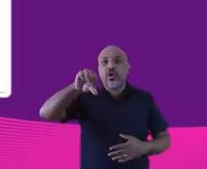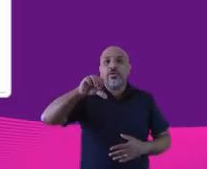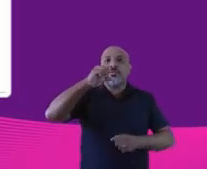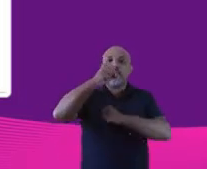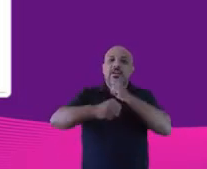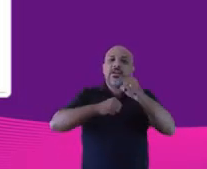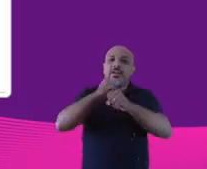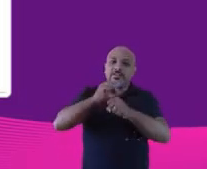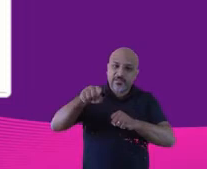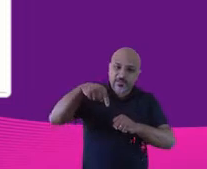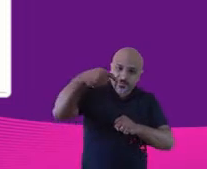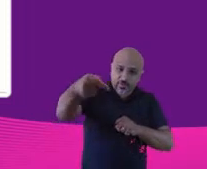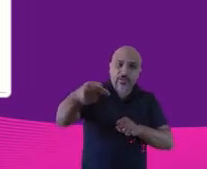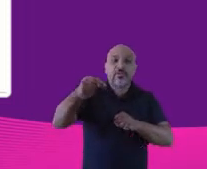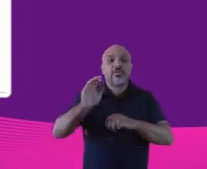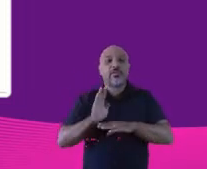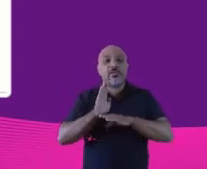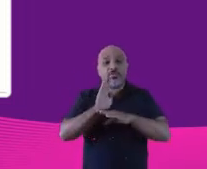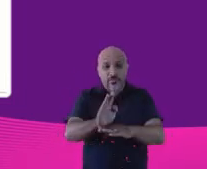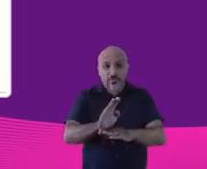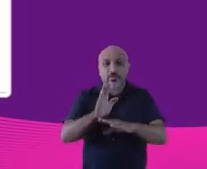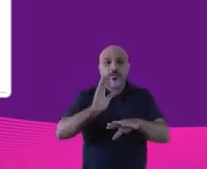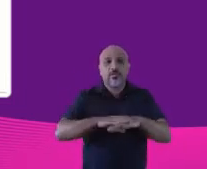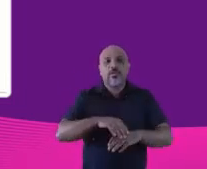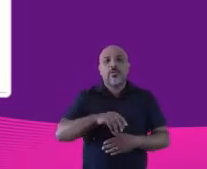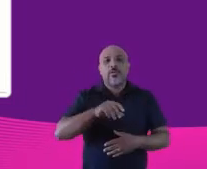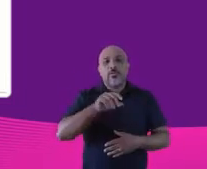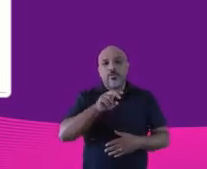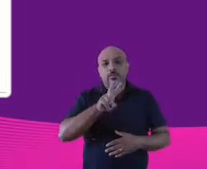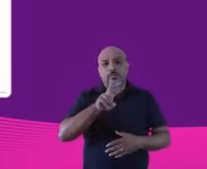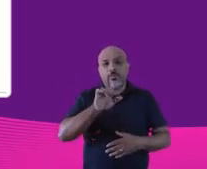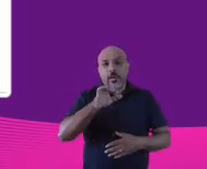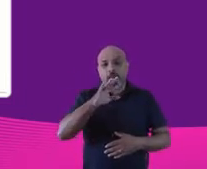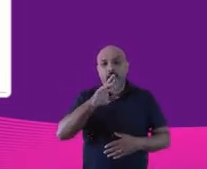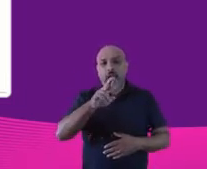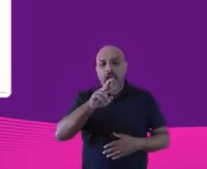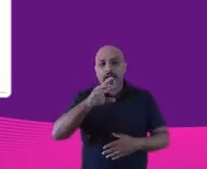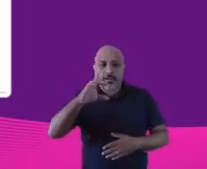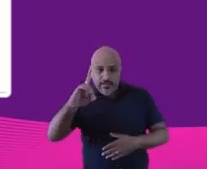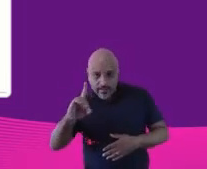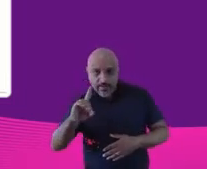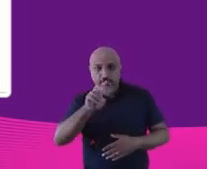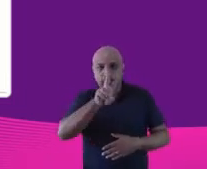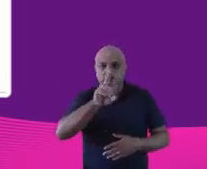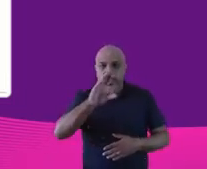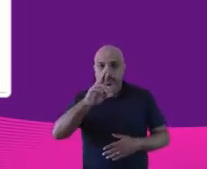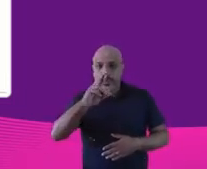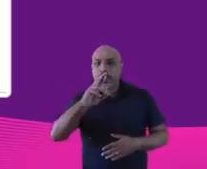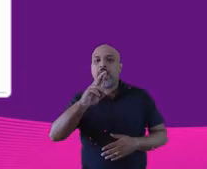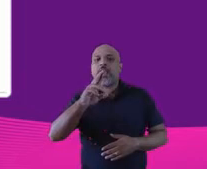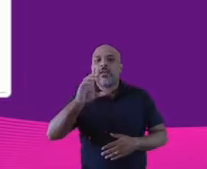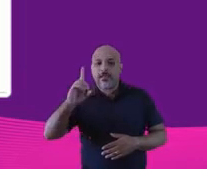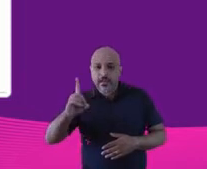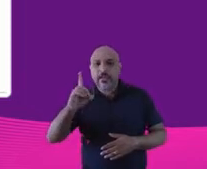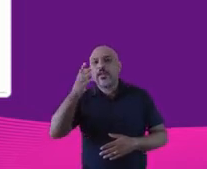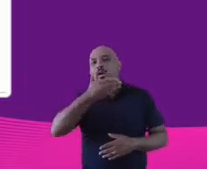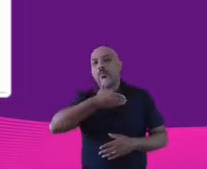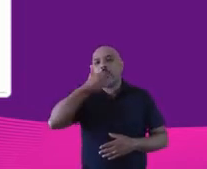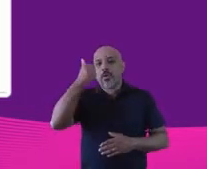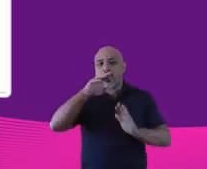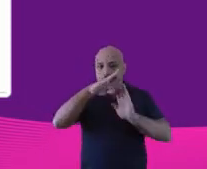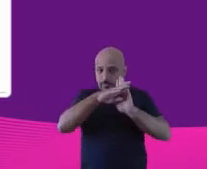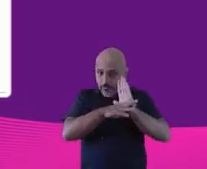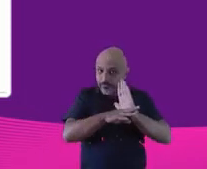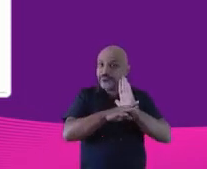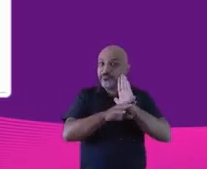gente vai induzir com VRD, assim como o Ângelo falou, é o protocolo